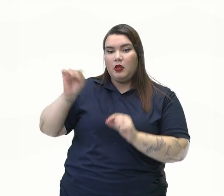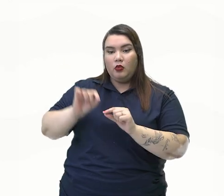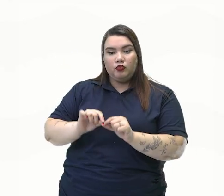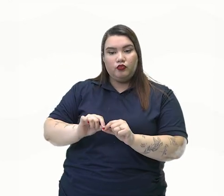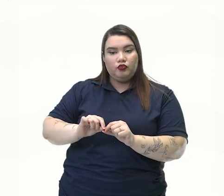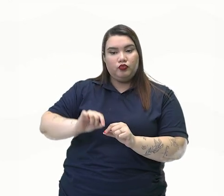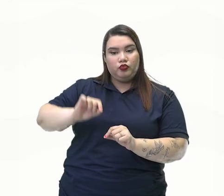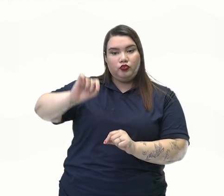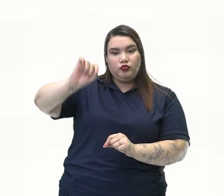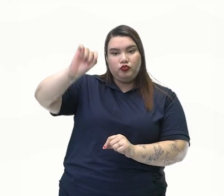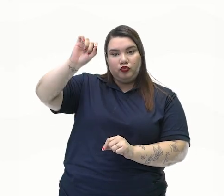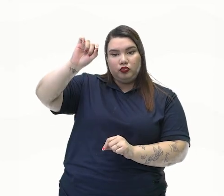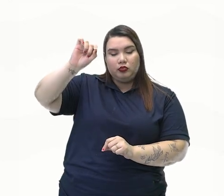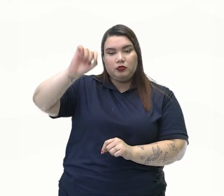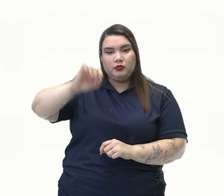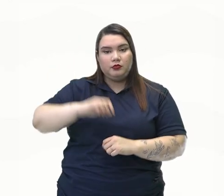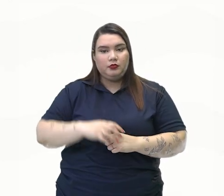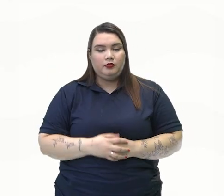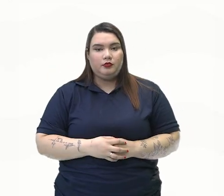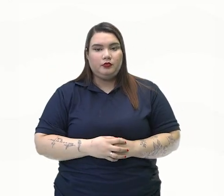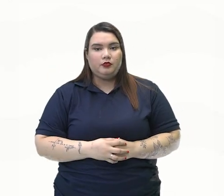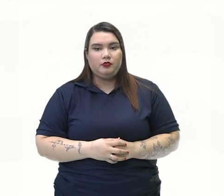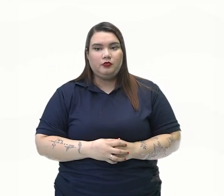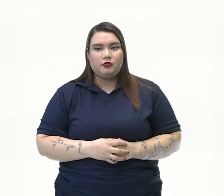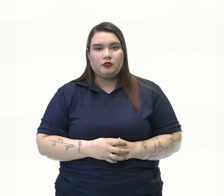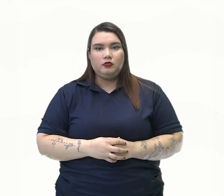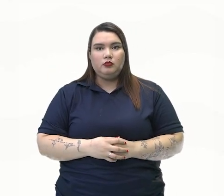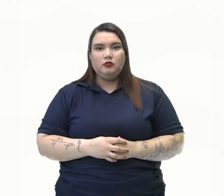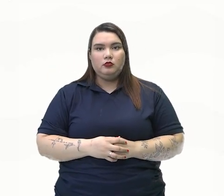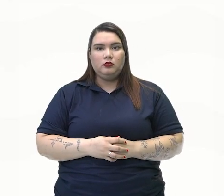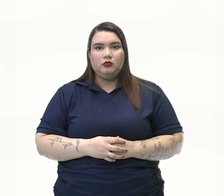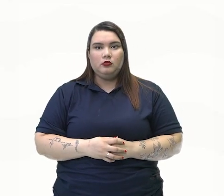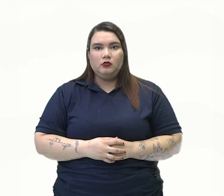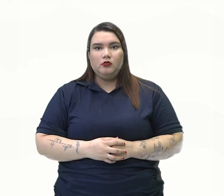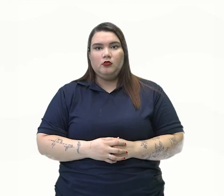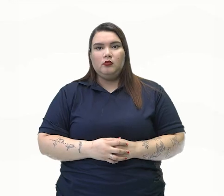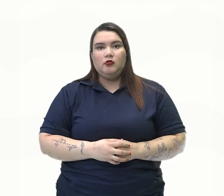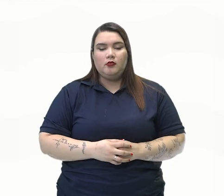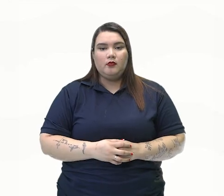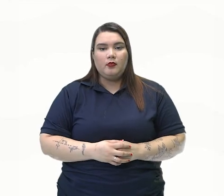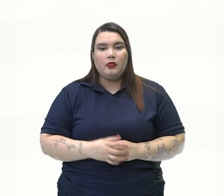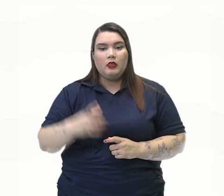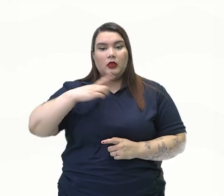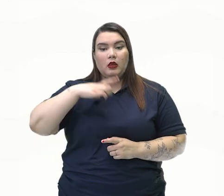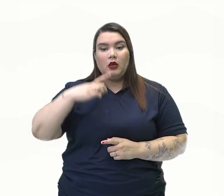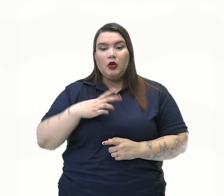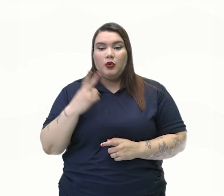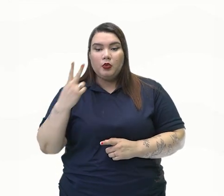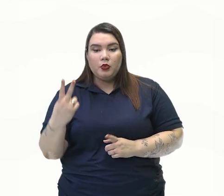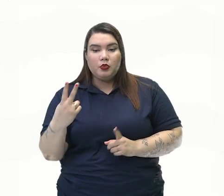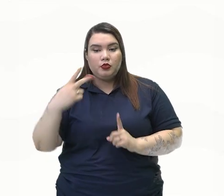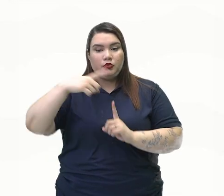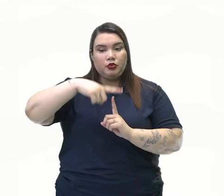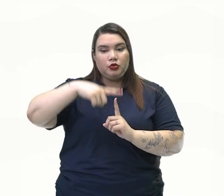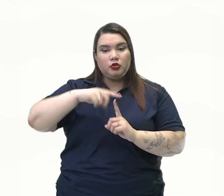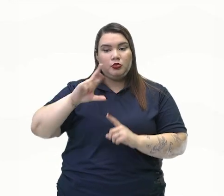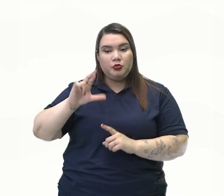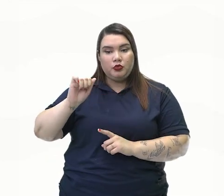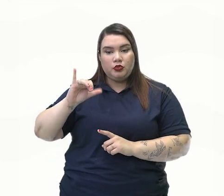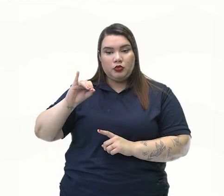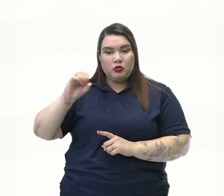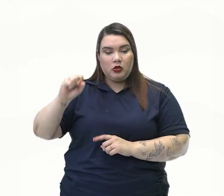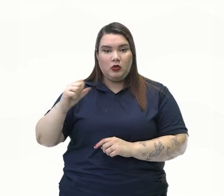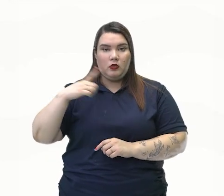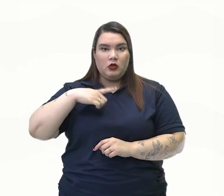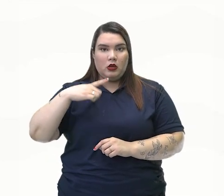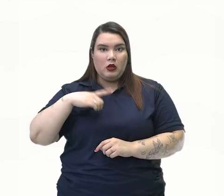ó, reta normal. Aí eu tenho o raio incidente, que